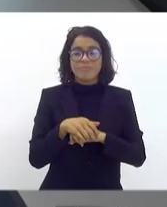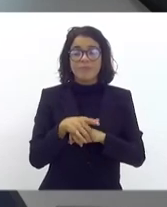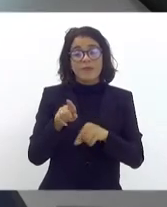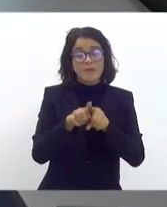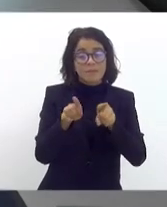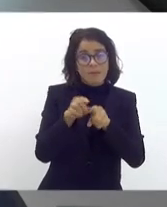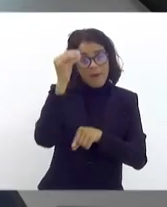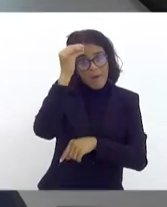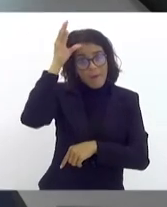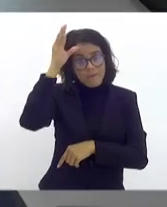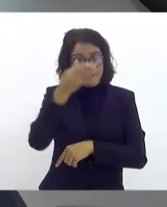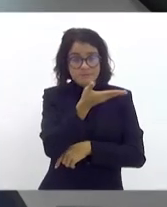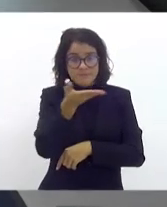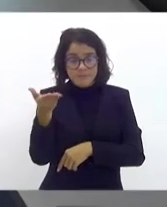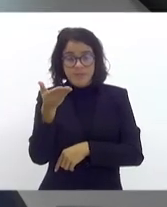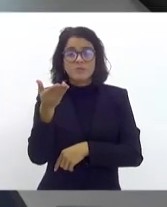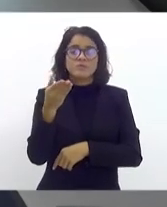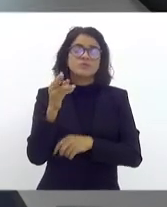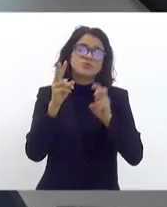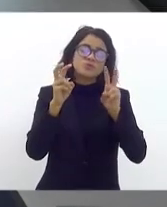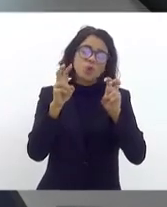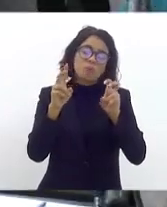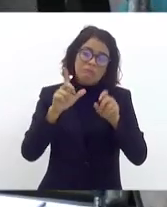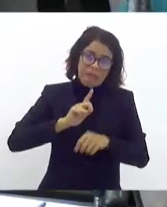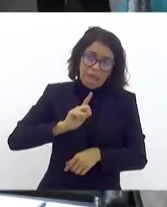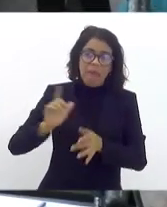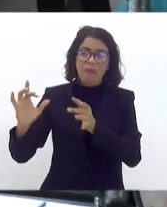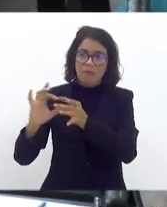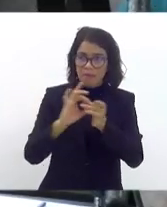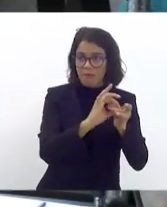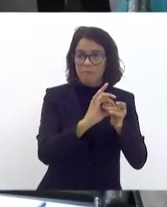até ver se há coerência no que nós vamos tratar aqui.